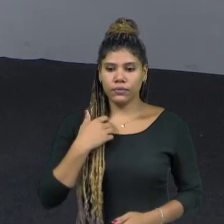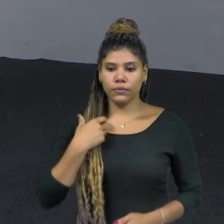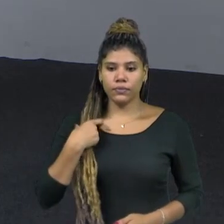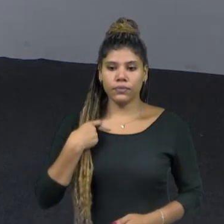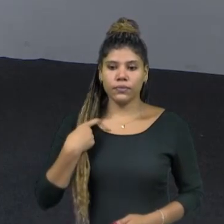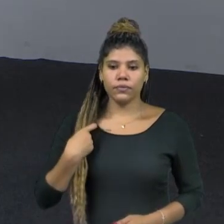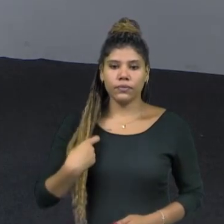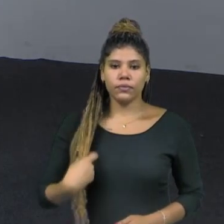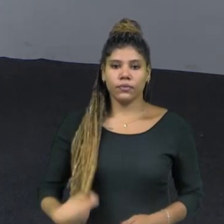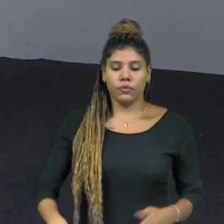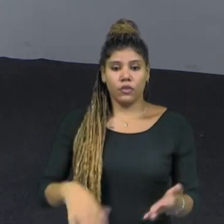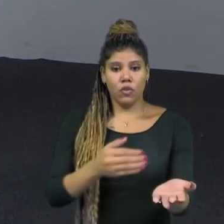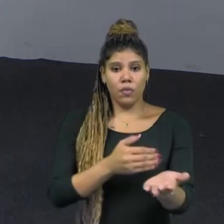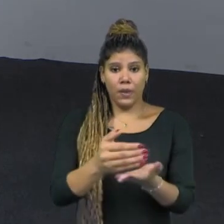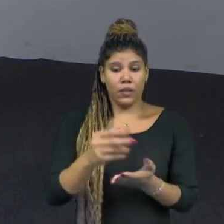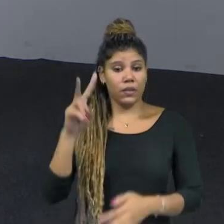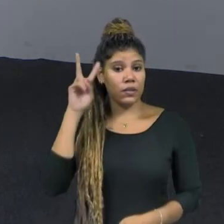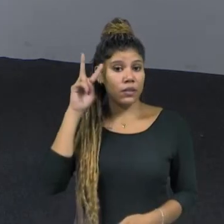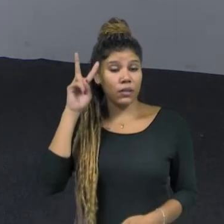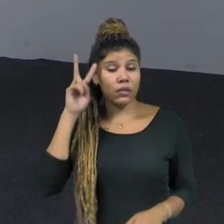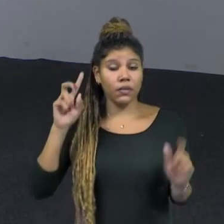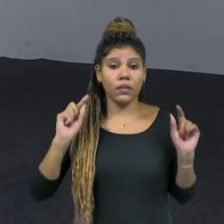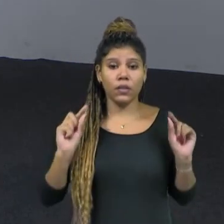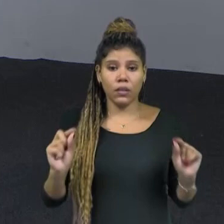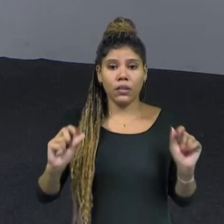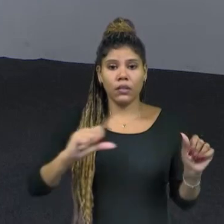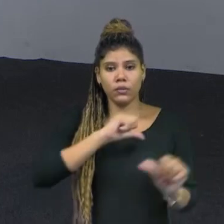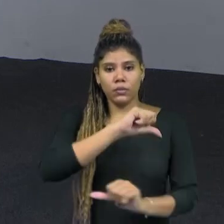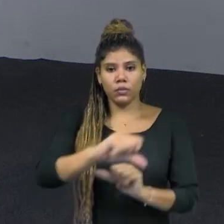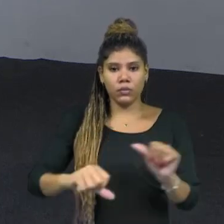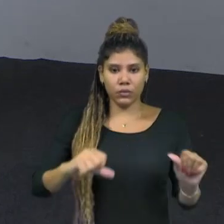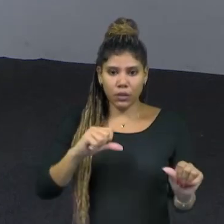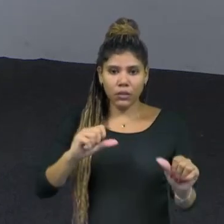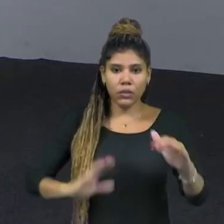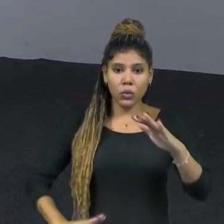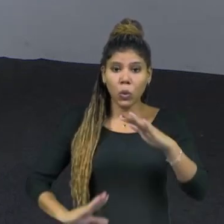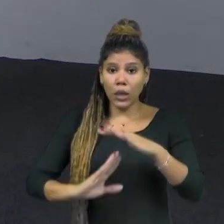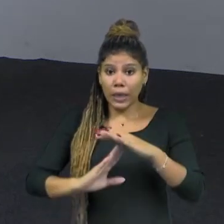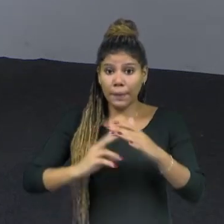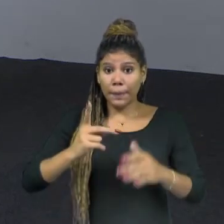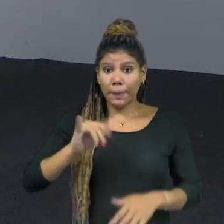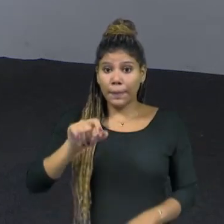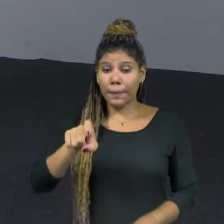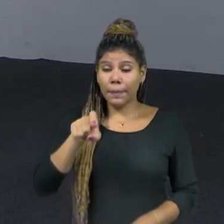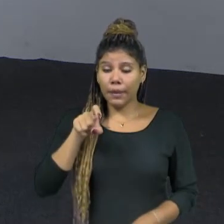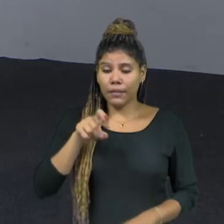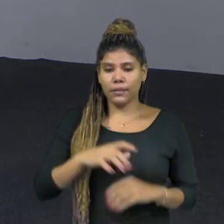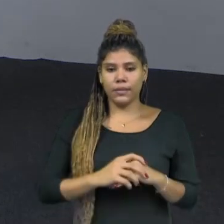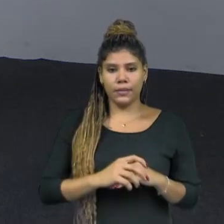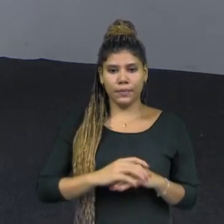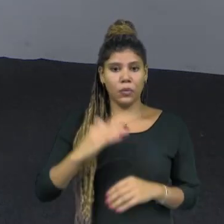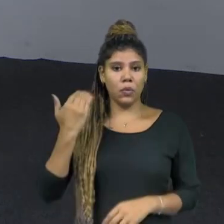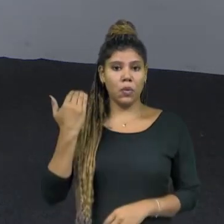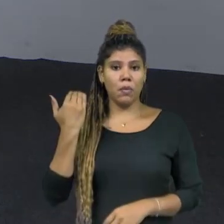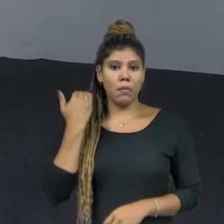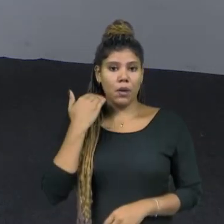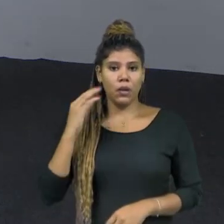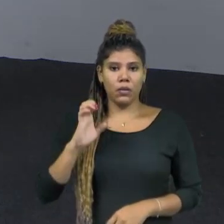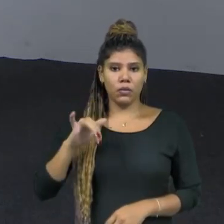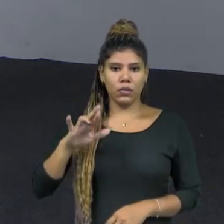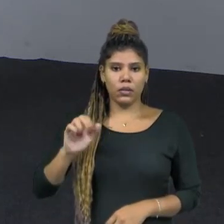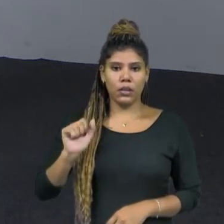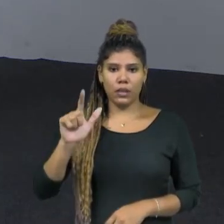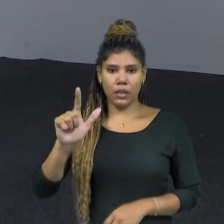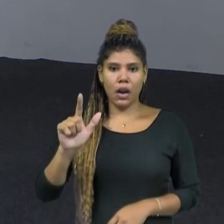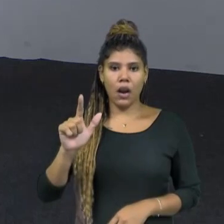Começaram a valer nesta segunda-feira as mudanças nos limites das transações via Pix. Segundo o Banco Central, acabou a obrigação de